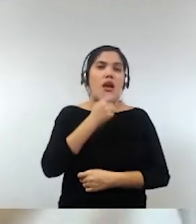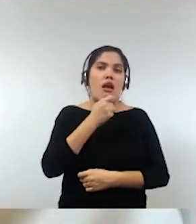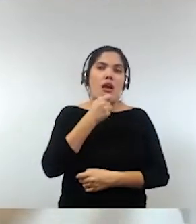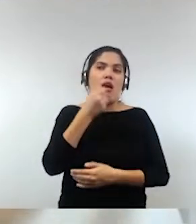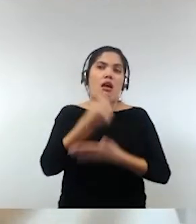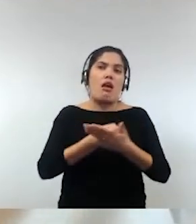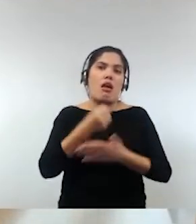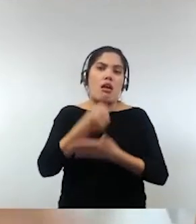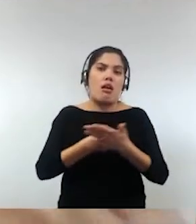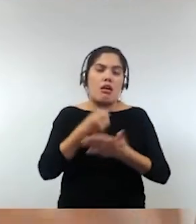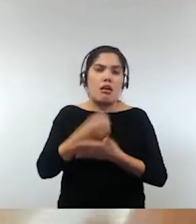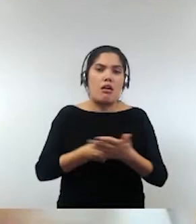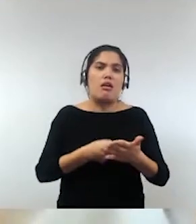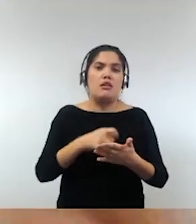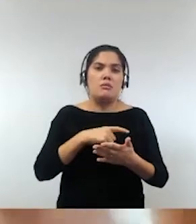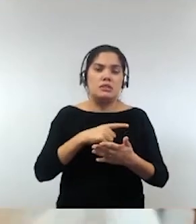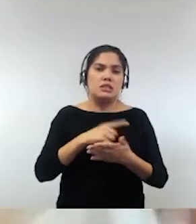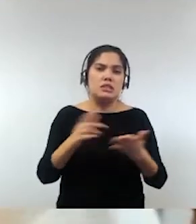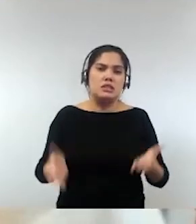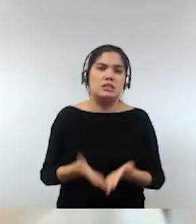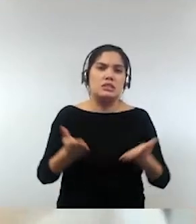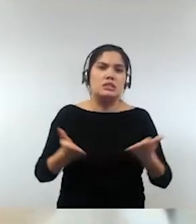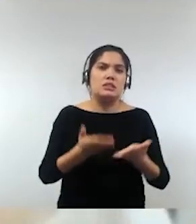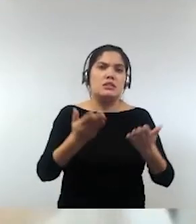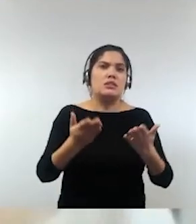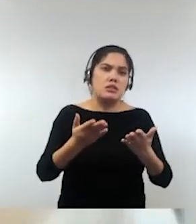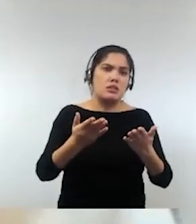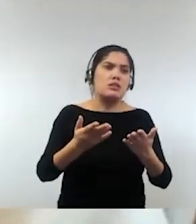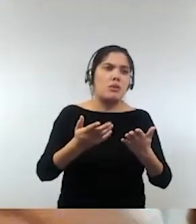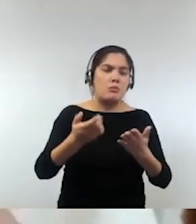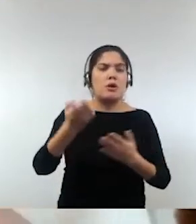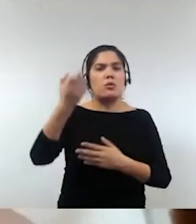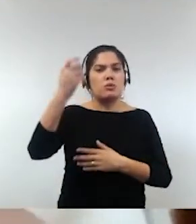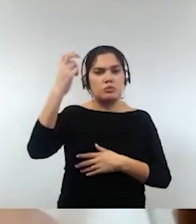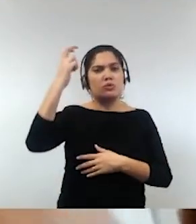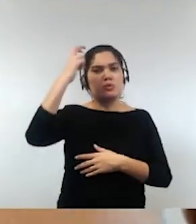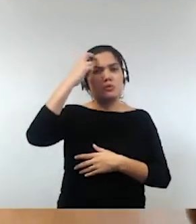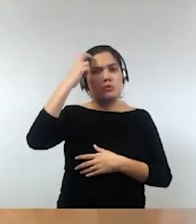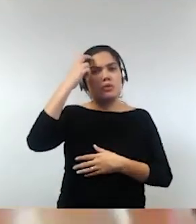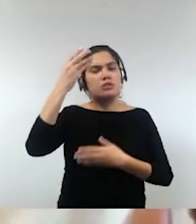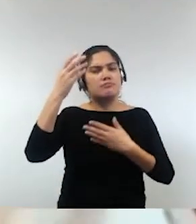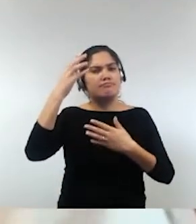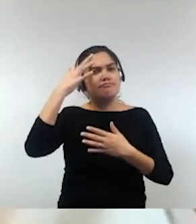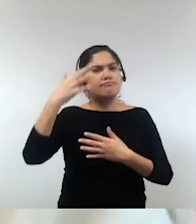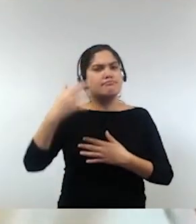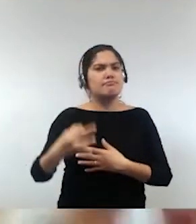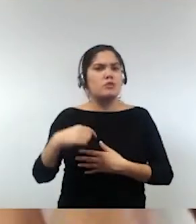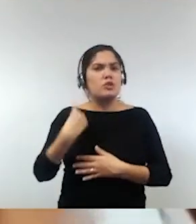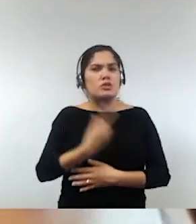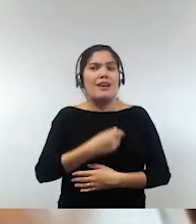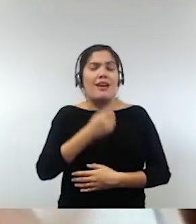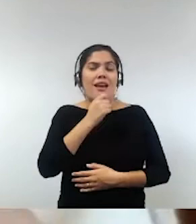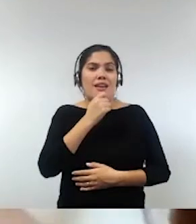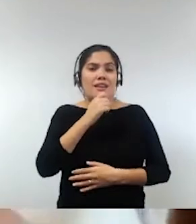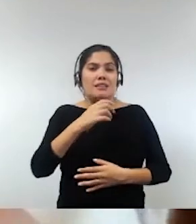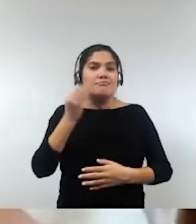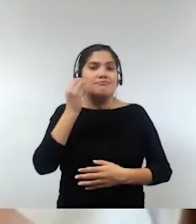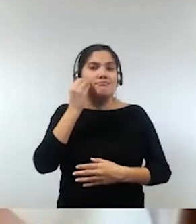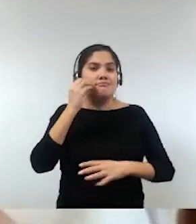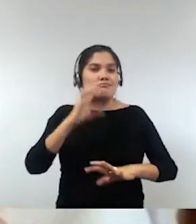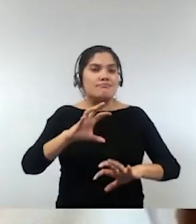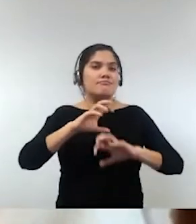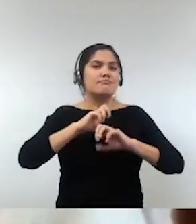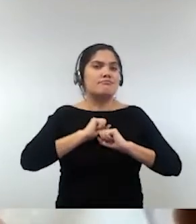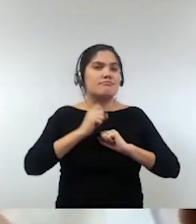lutando para incentivar uma cultura de consenso. Nós estamos ainda tentando internalizar essa cultura